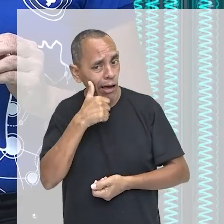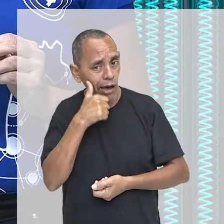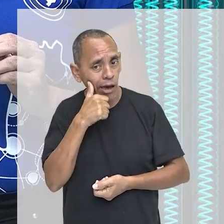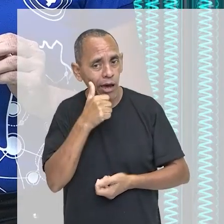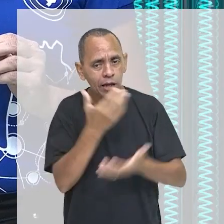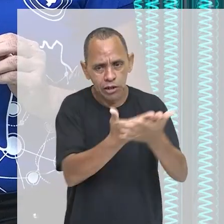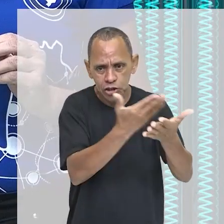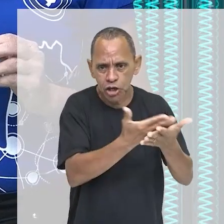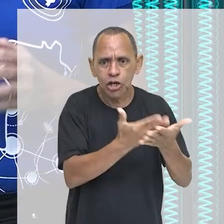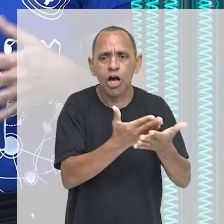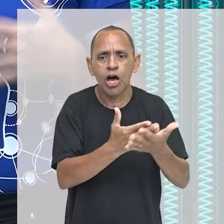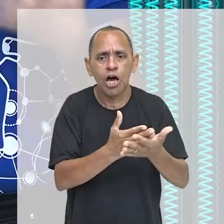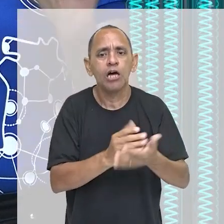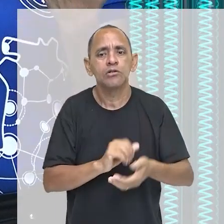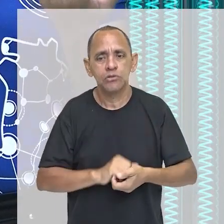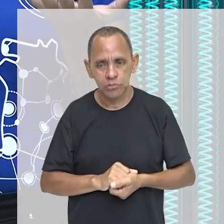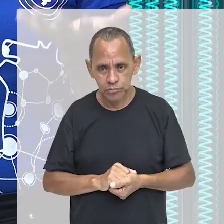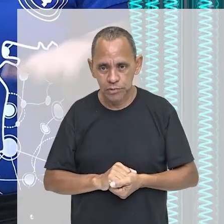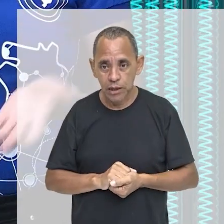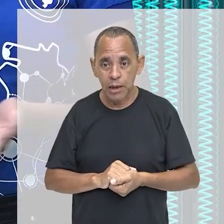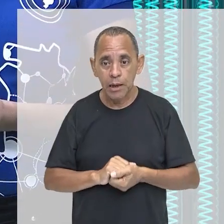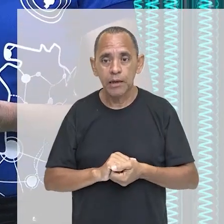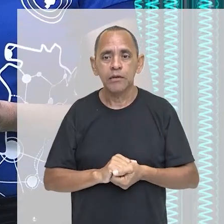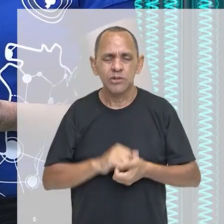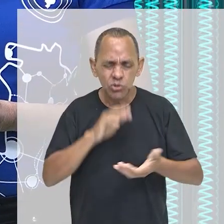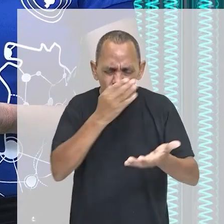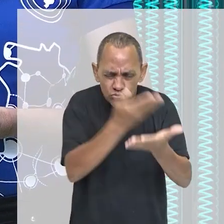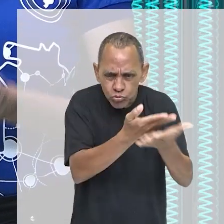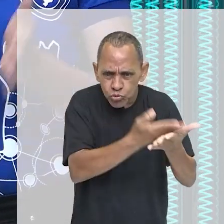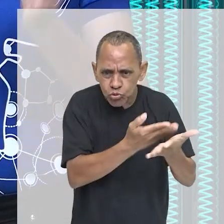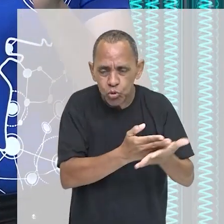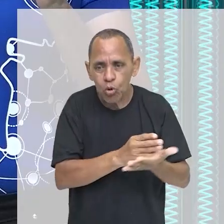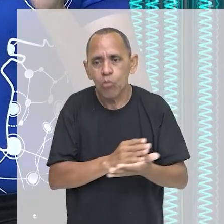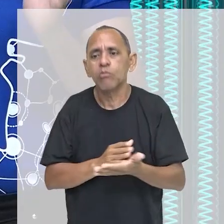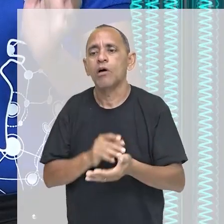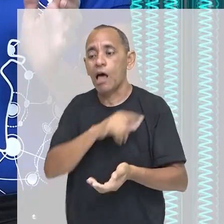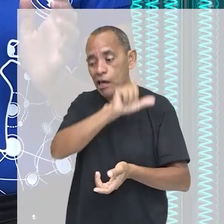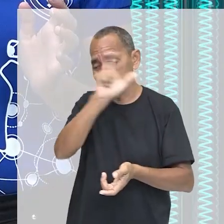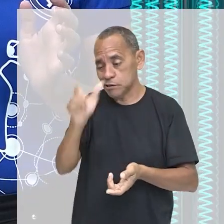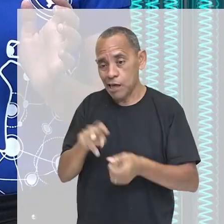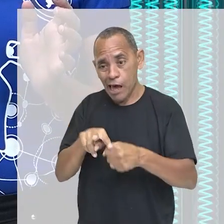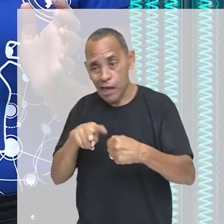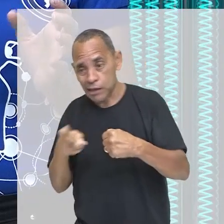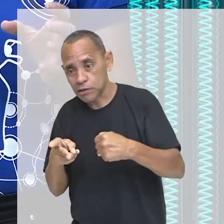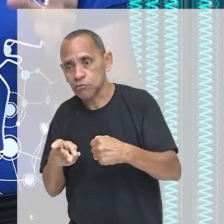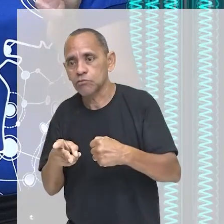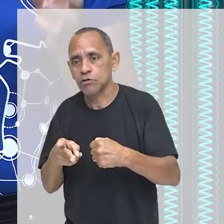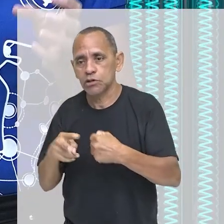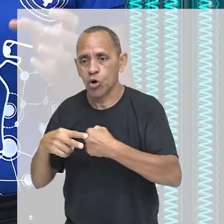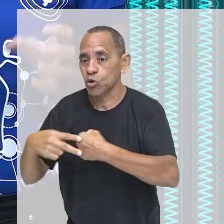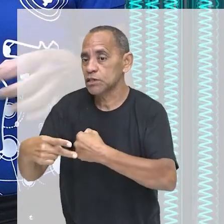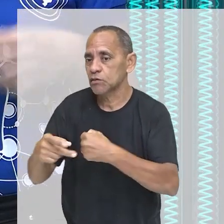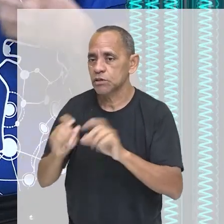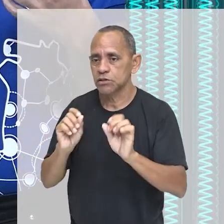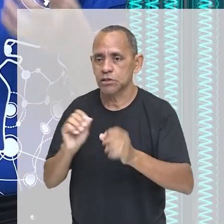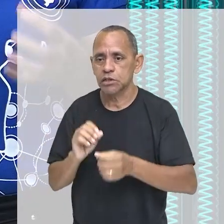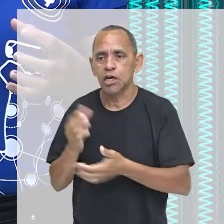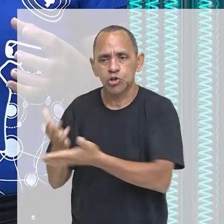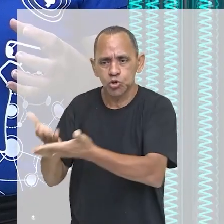Portanto, therefore, ela passou no exame. Então, a consequência do